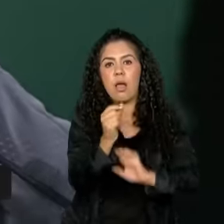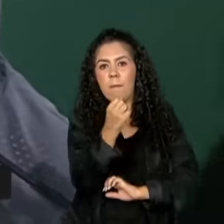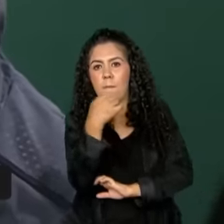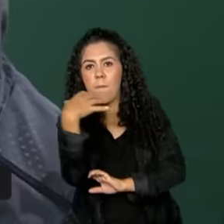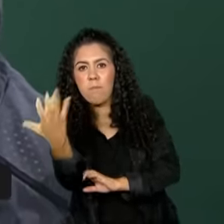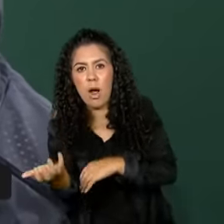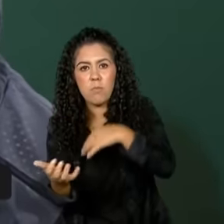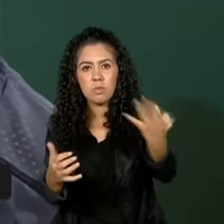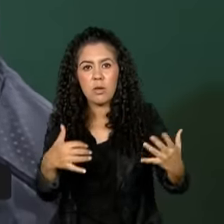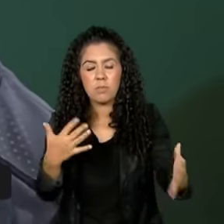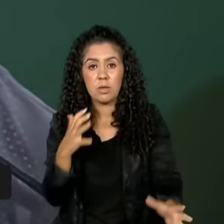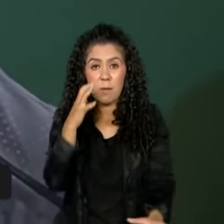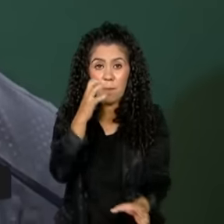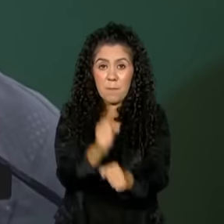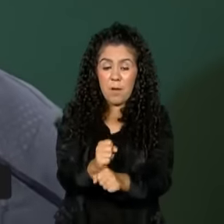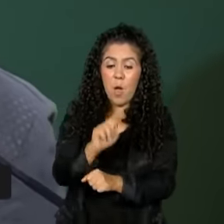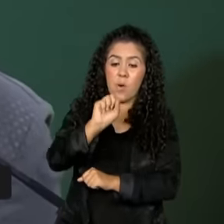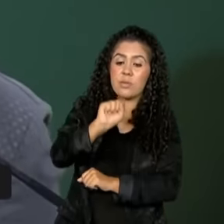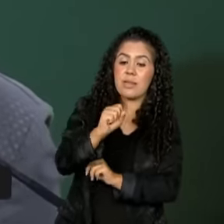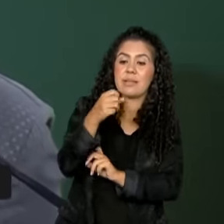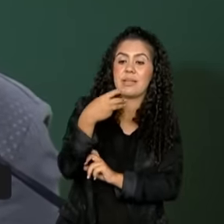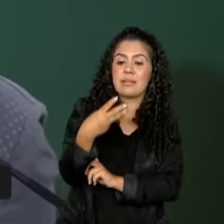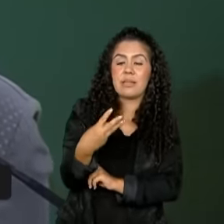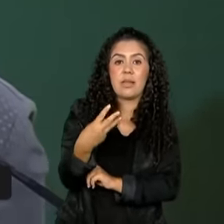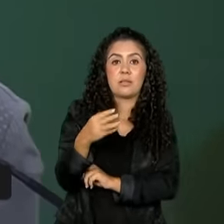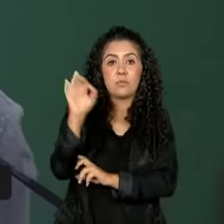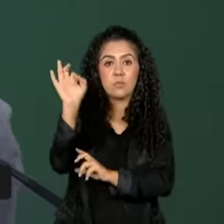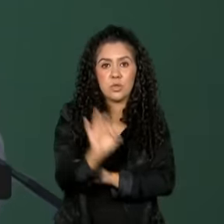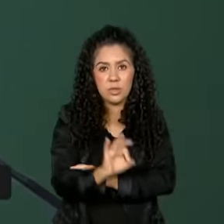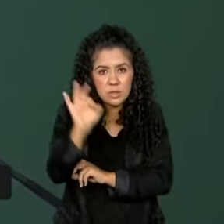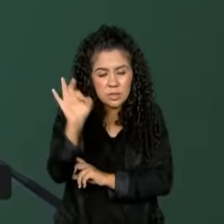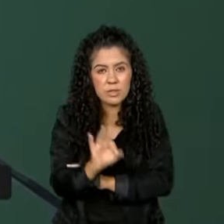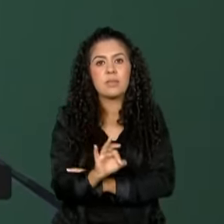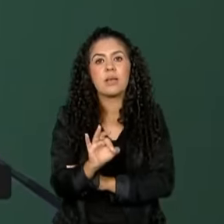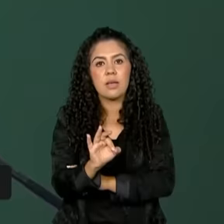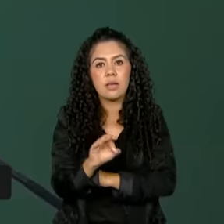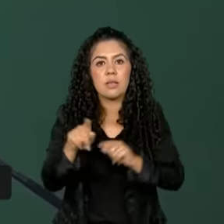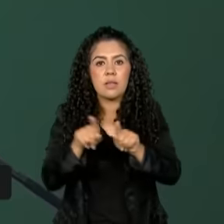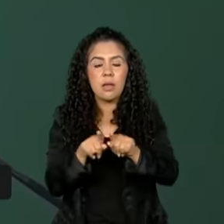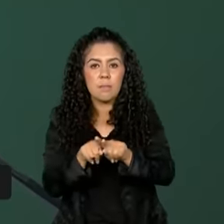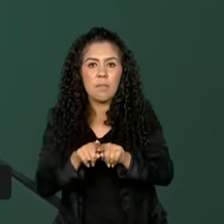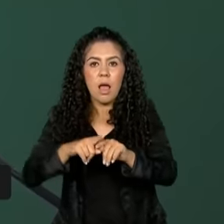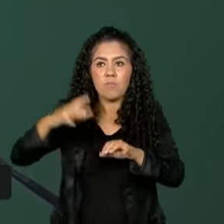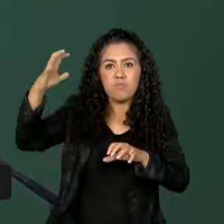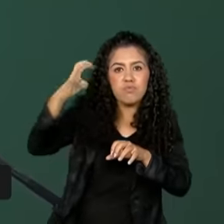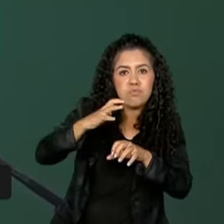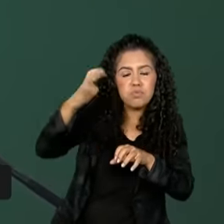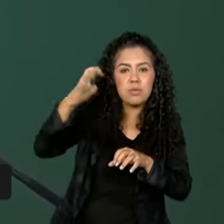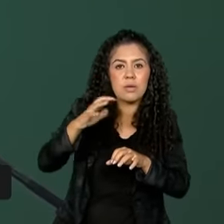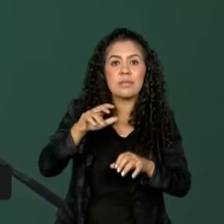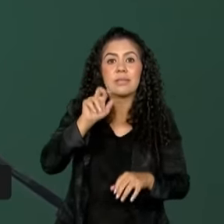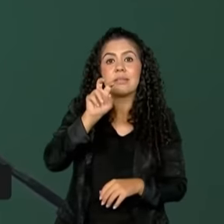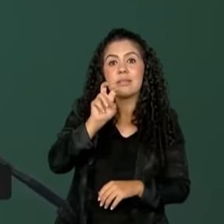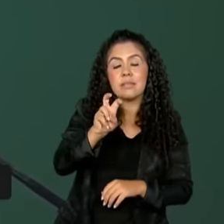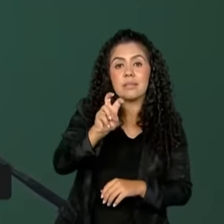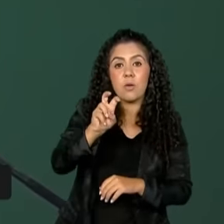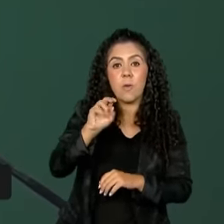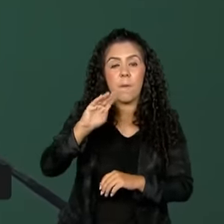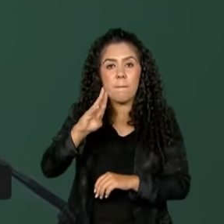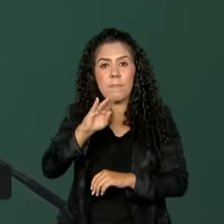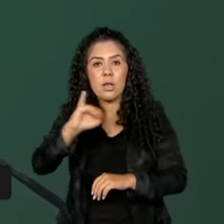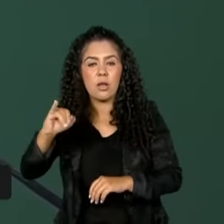em 83%. Evitamos lançar na atmosfera 5 bilhões de toneladas de CO2 e